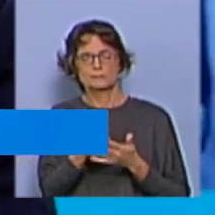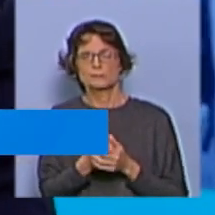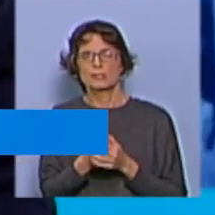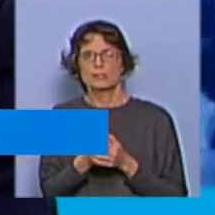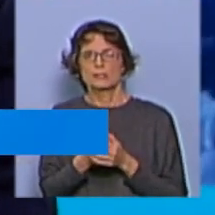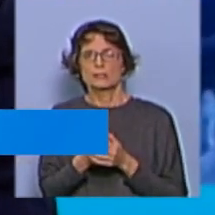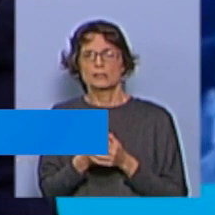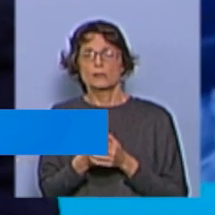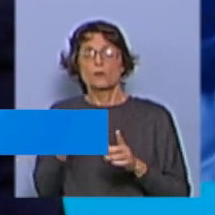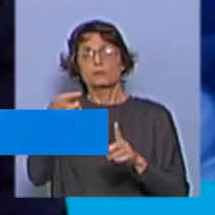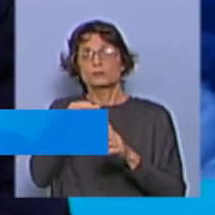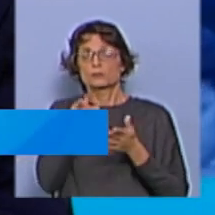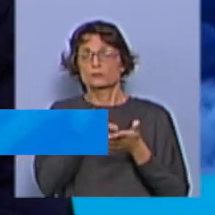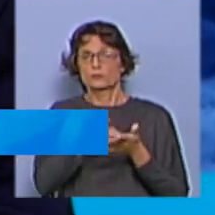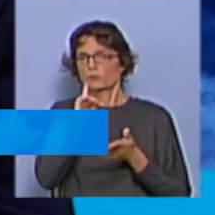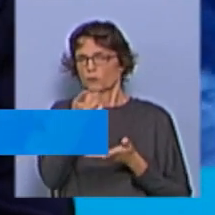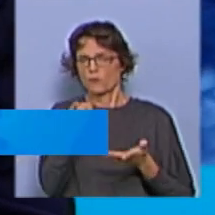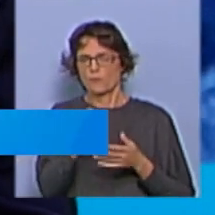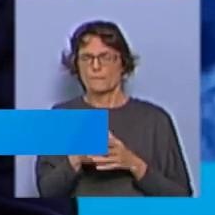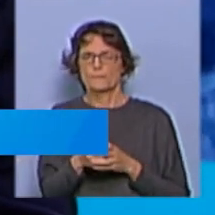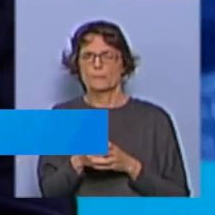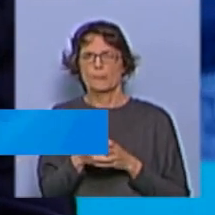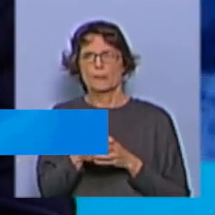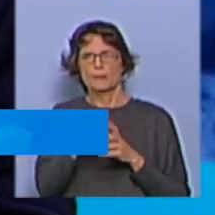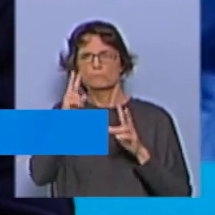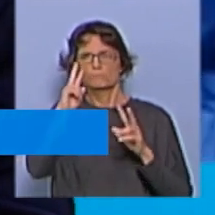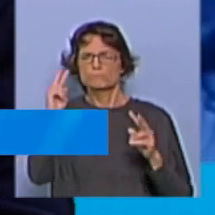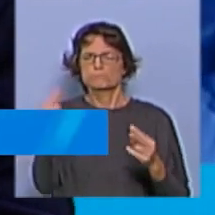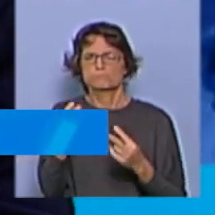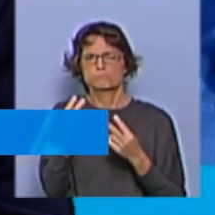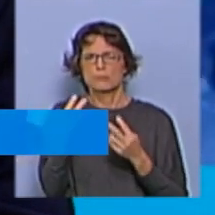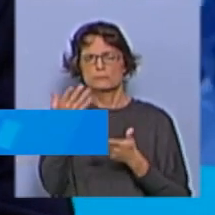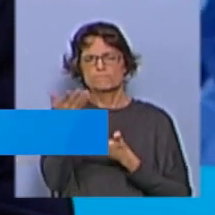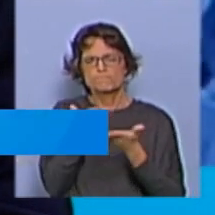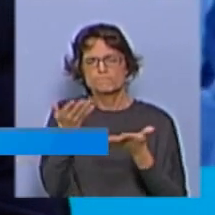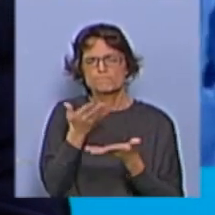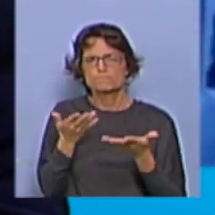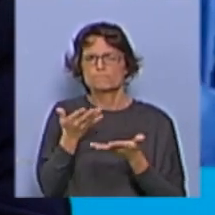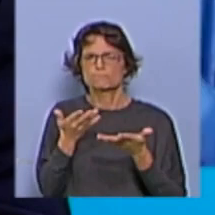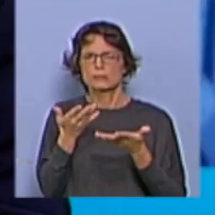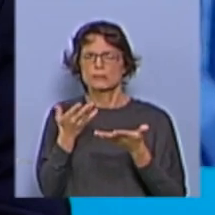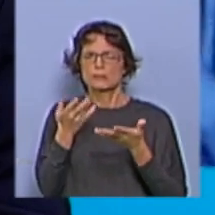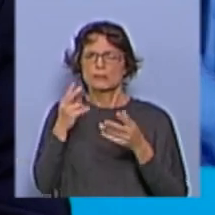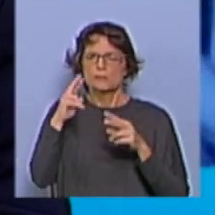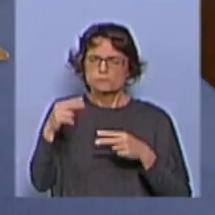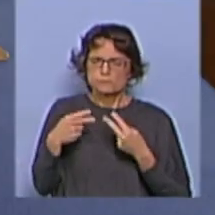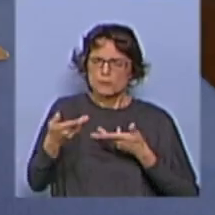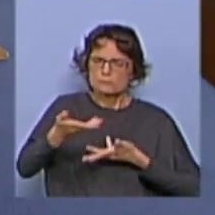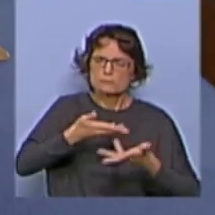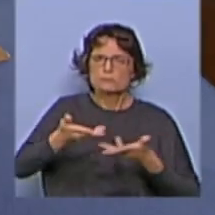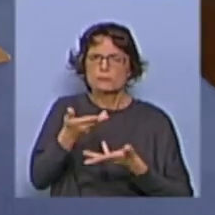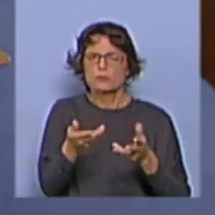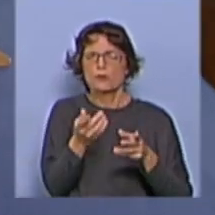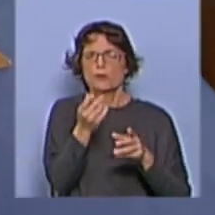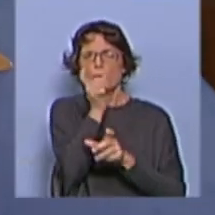naturalmente refletir e, mais do que isso, partilhar um conjunto de reflexões de pessoas que vêm de áreas